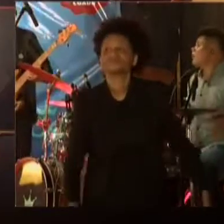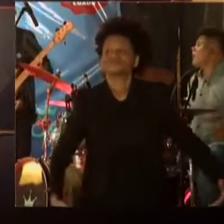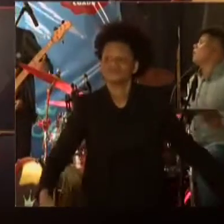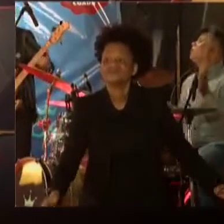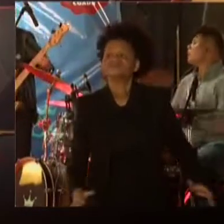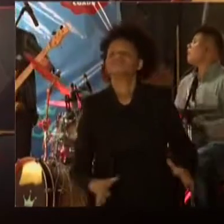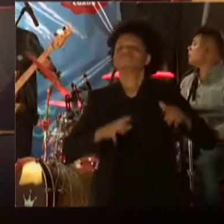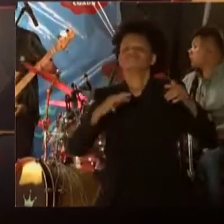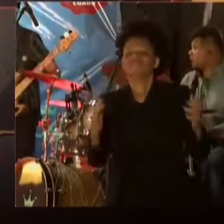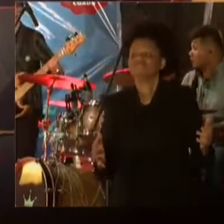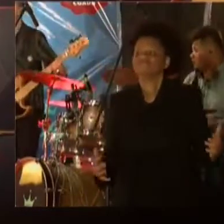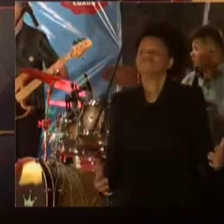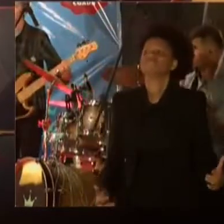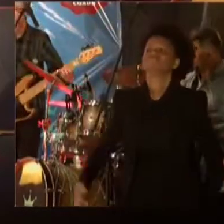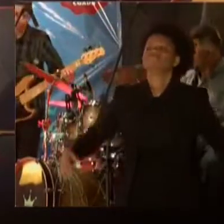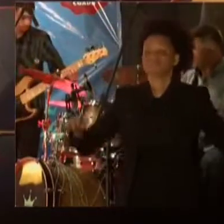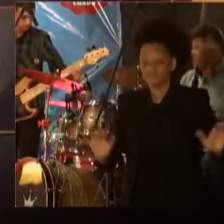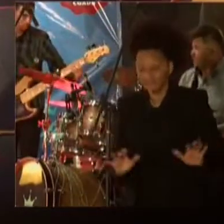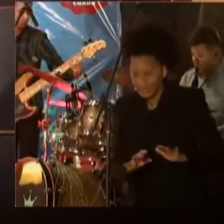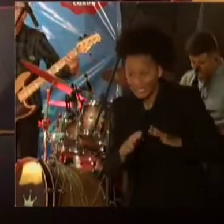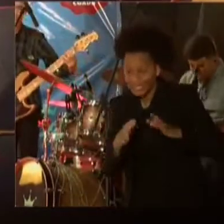Eu sei que é